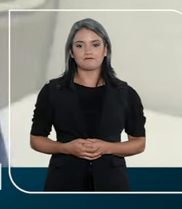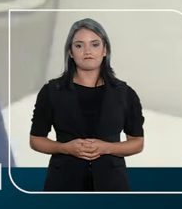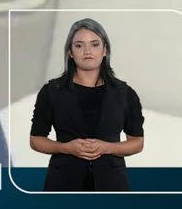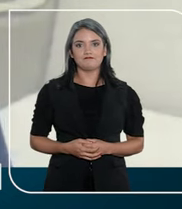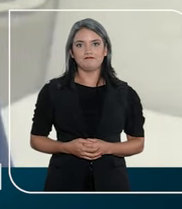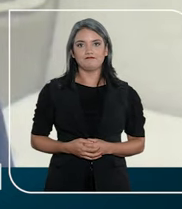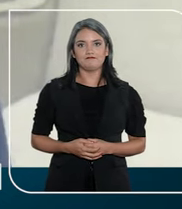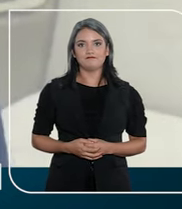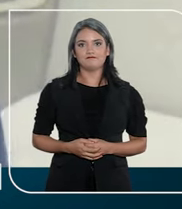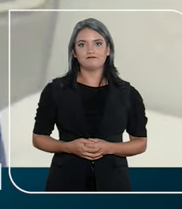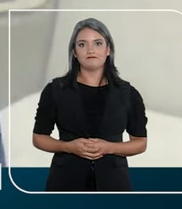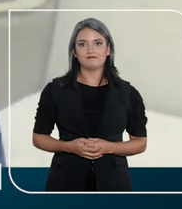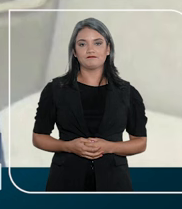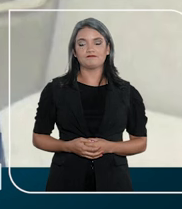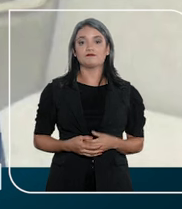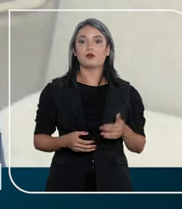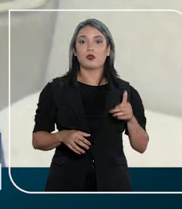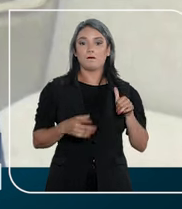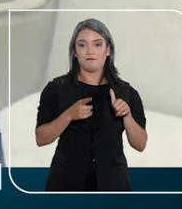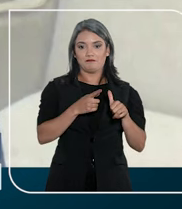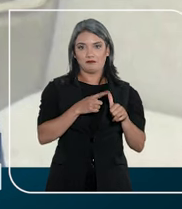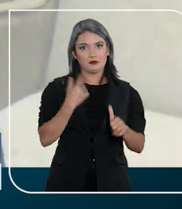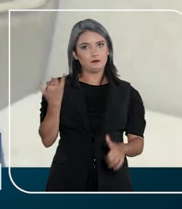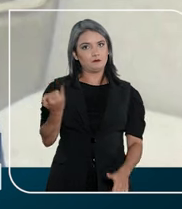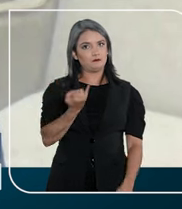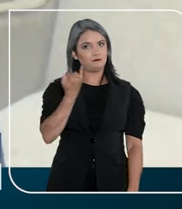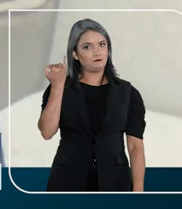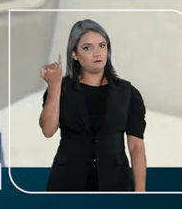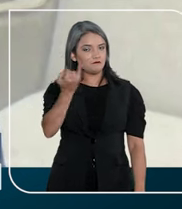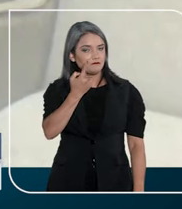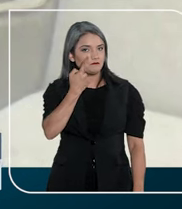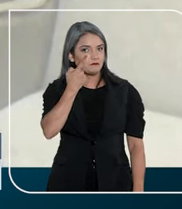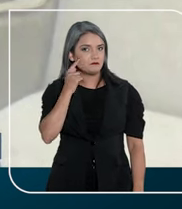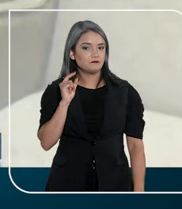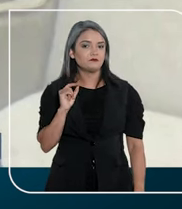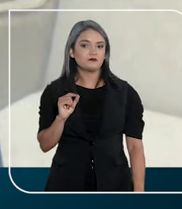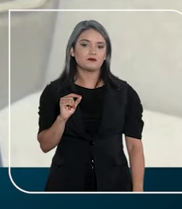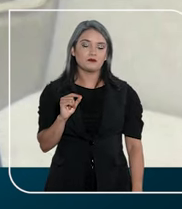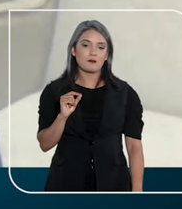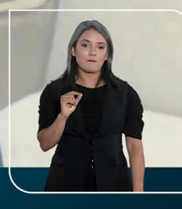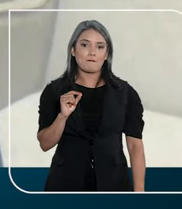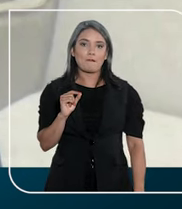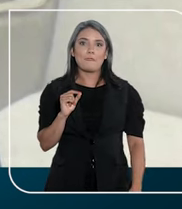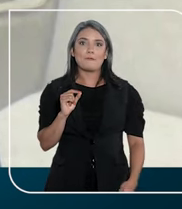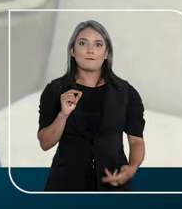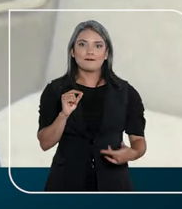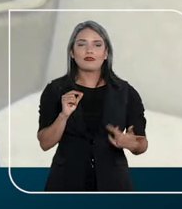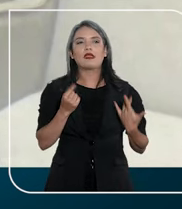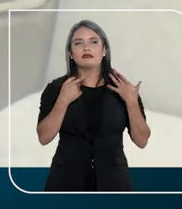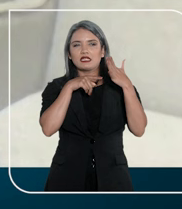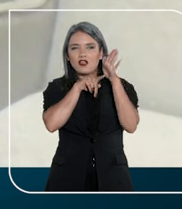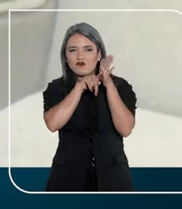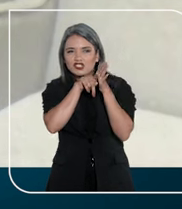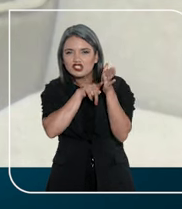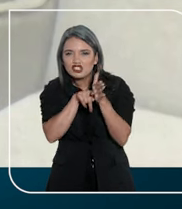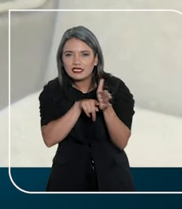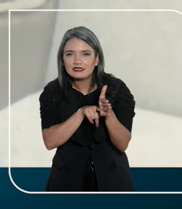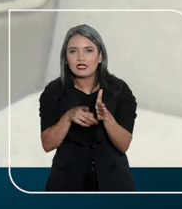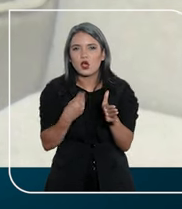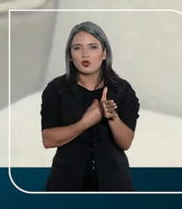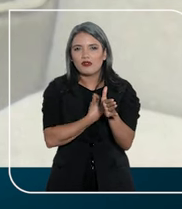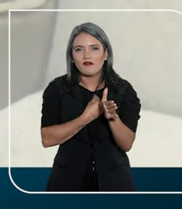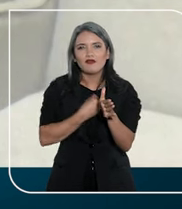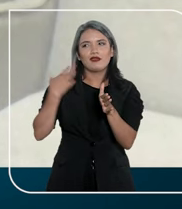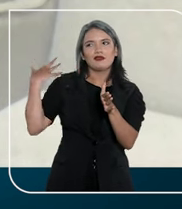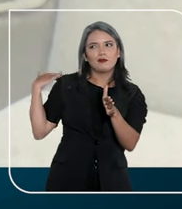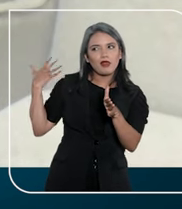Bom, primeiramente, é importante a gente partir do pressuposto de que esses procedimentos de investigação social são importantes